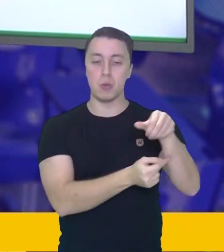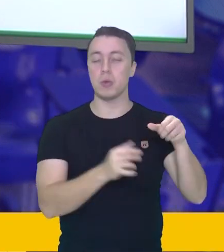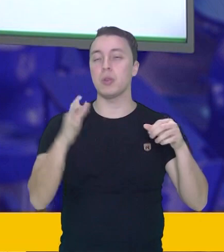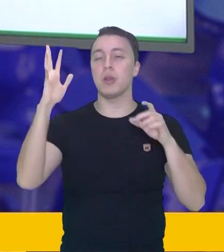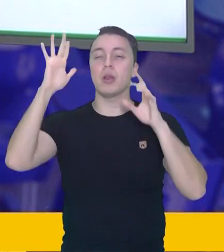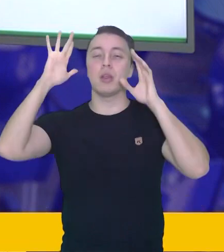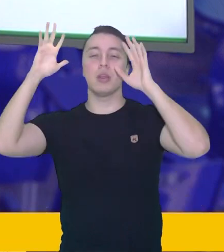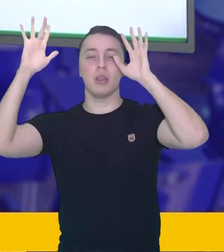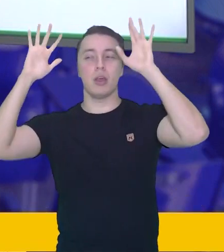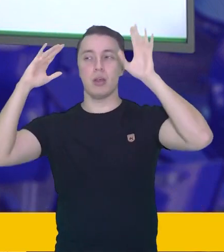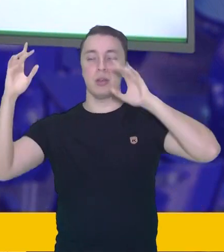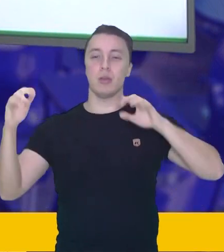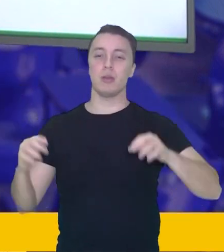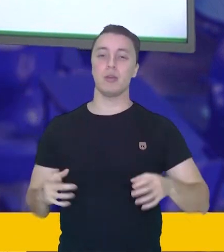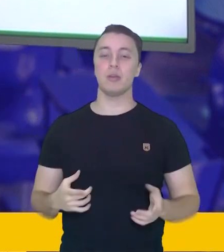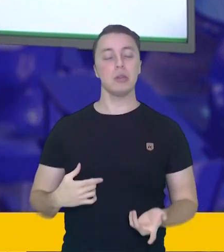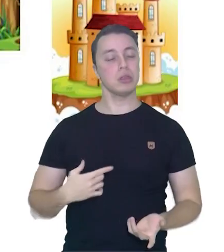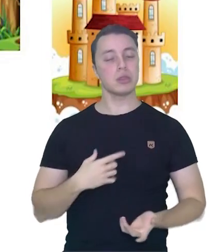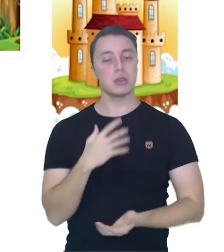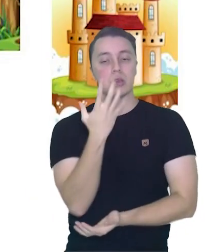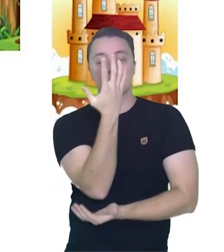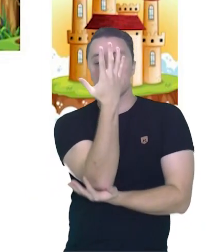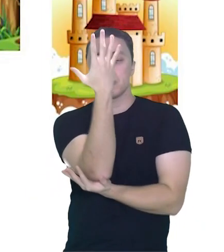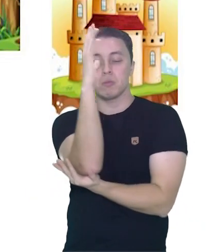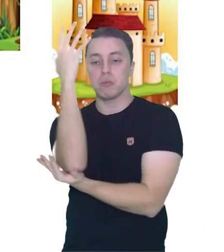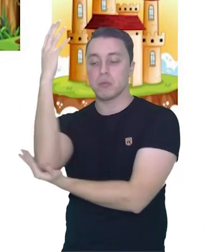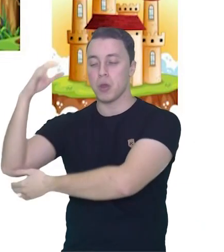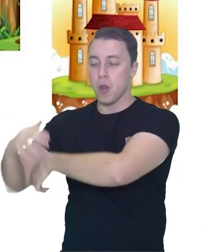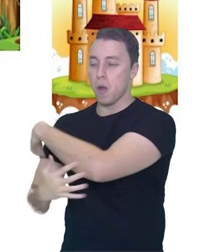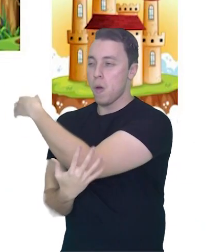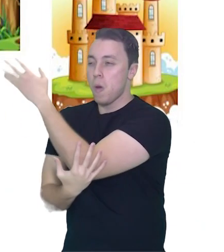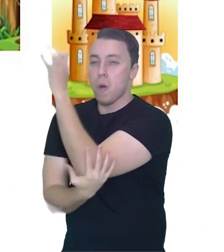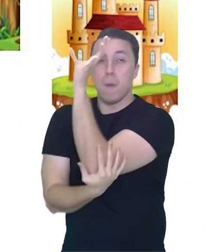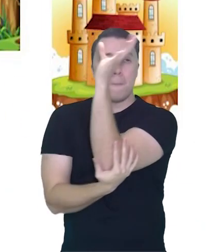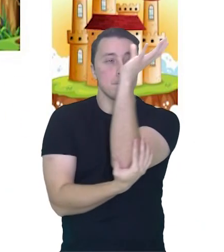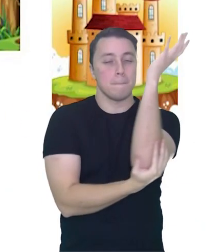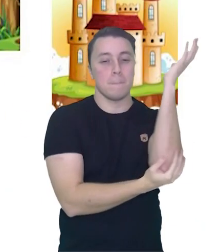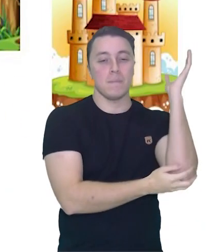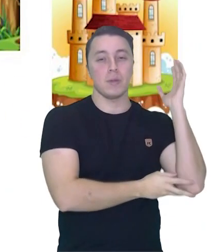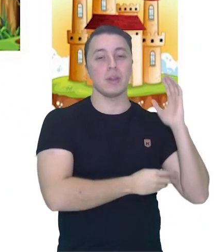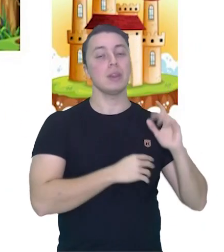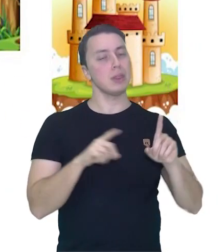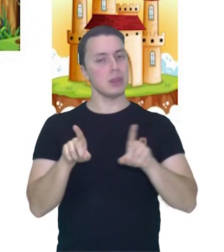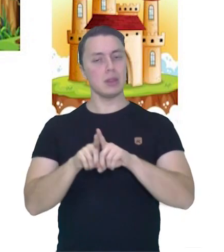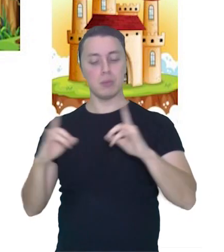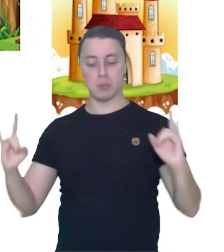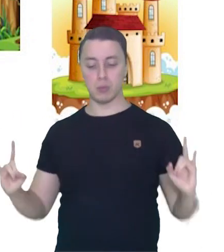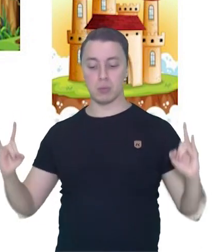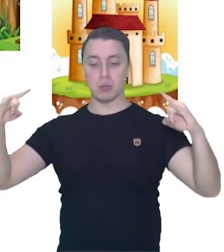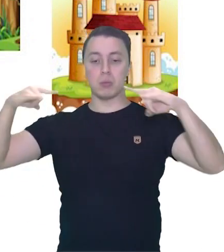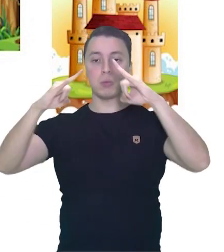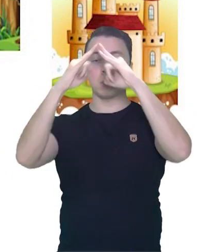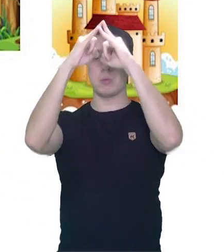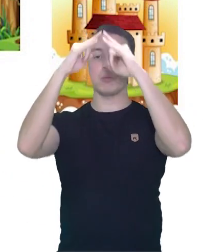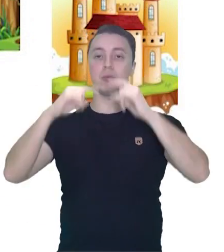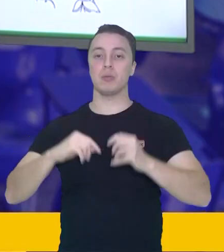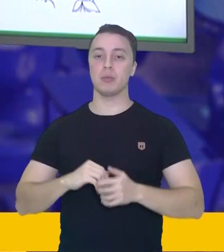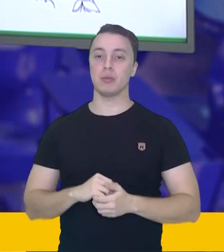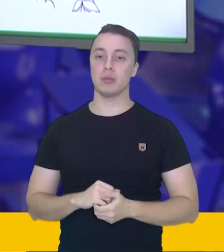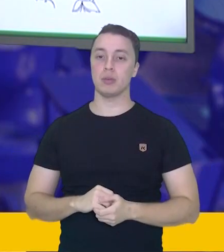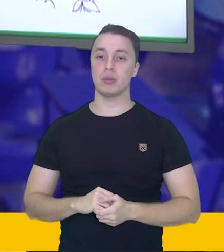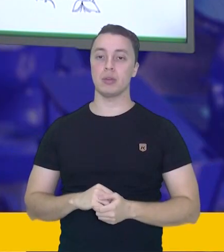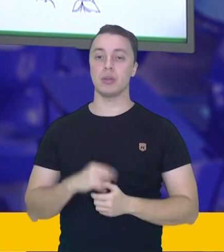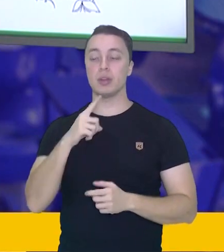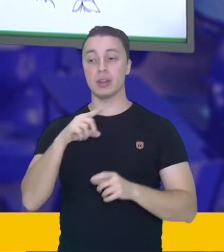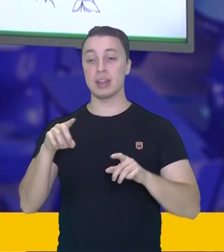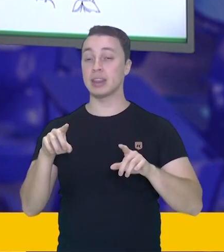Geralmente nesse mundo imaginário tem florestas e também castelos. A atividade de